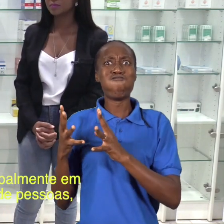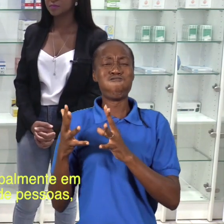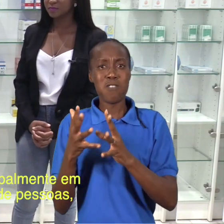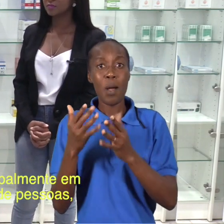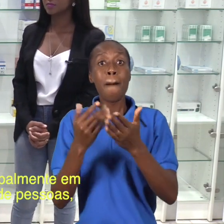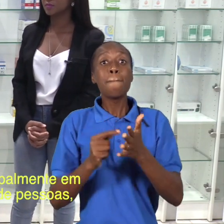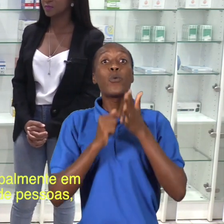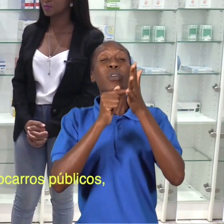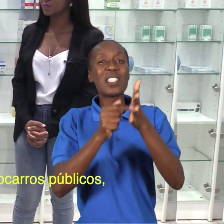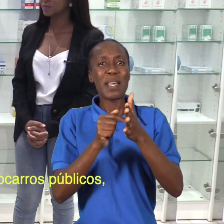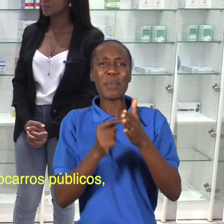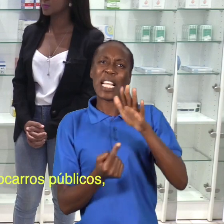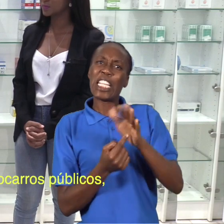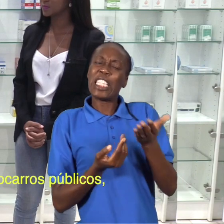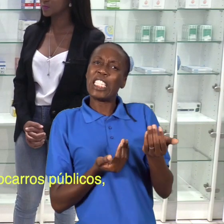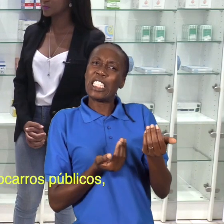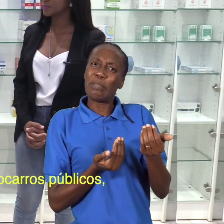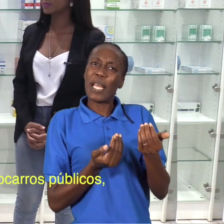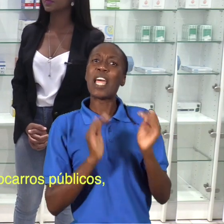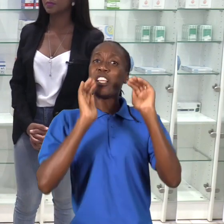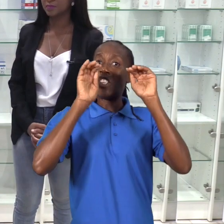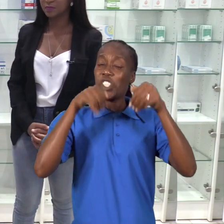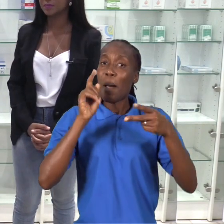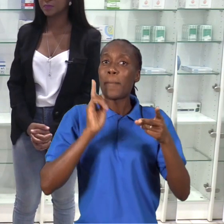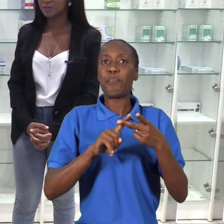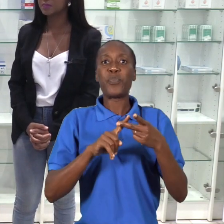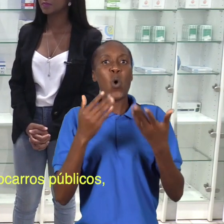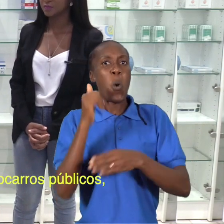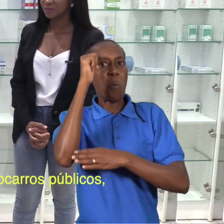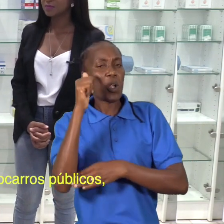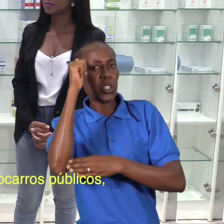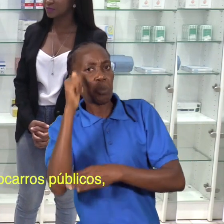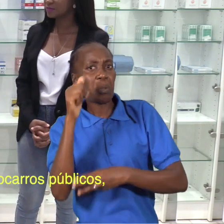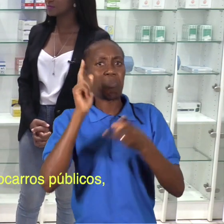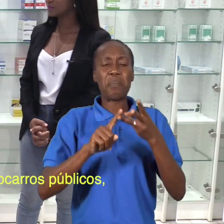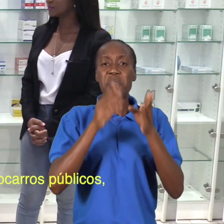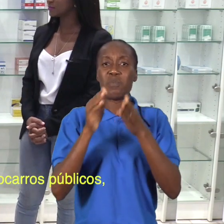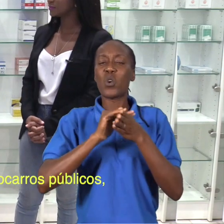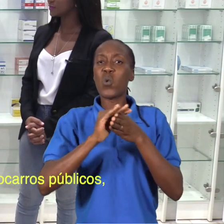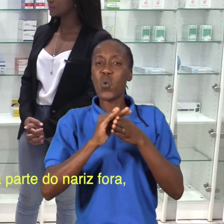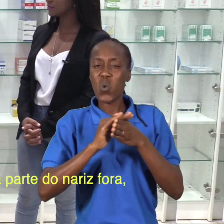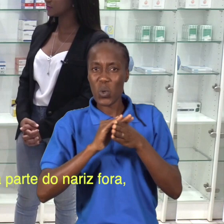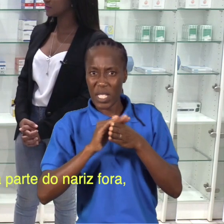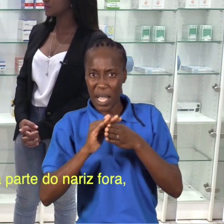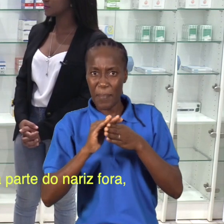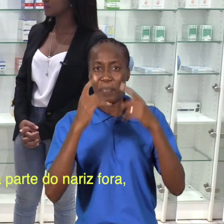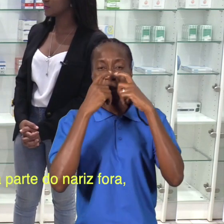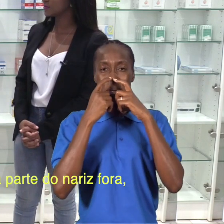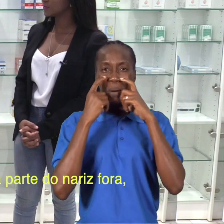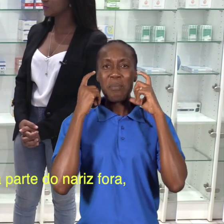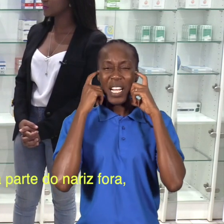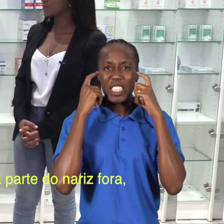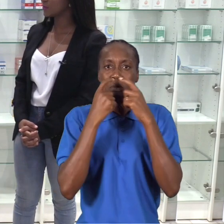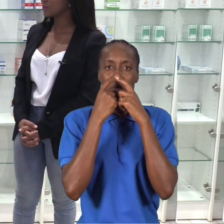de pessoas, por exemplo, nas paragens de chapas, em autocarros públicos, as pessoas usam a máscara, mas